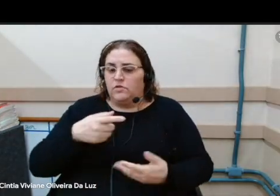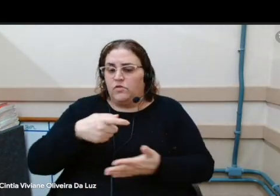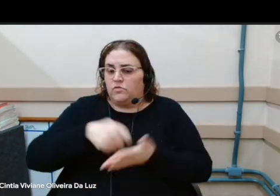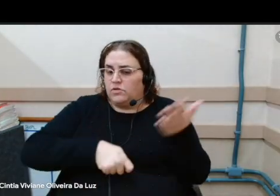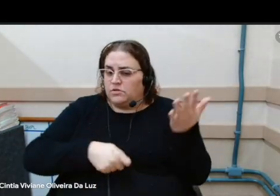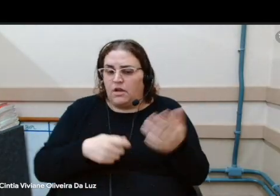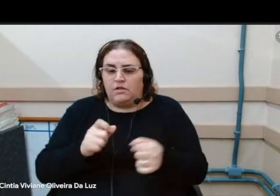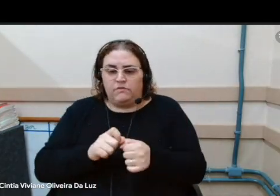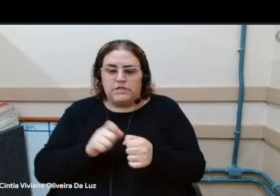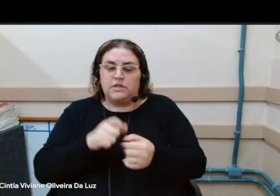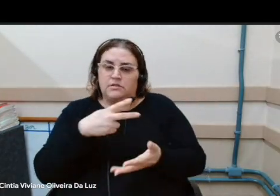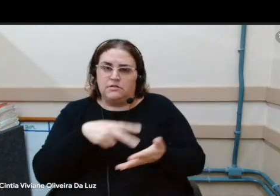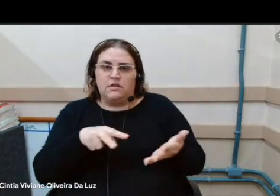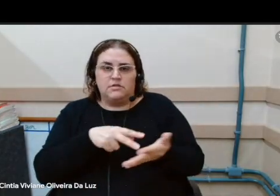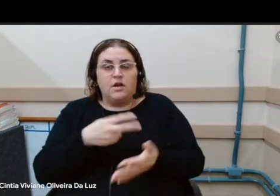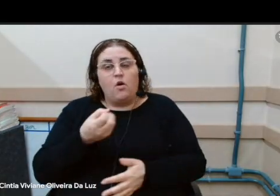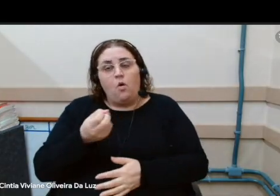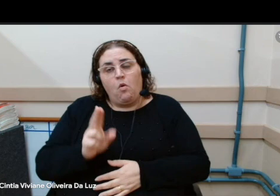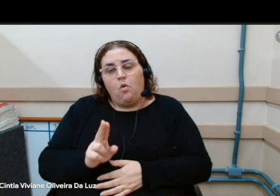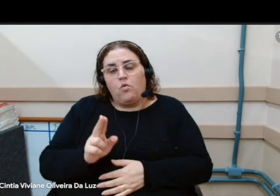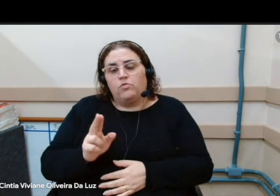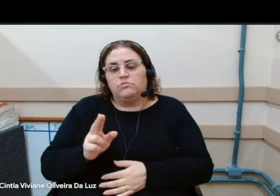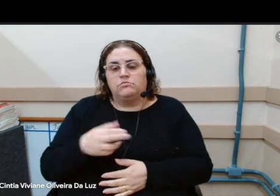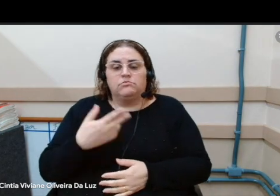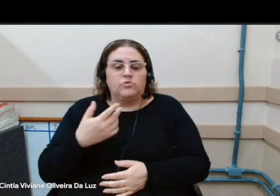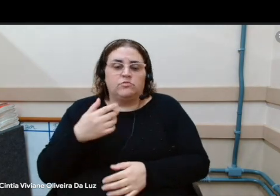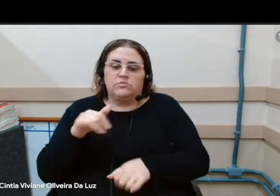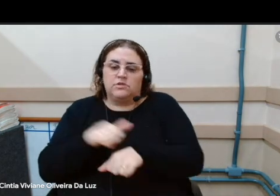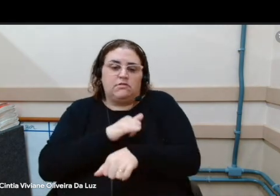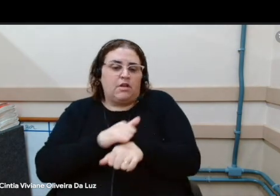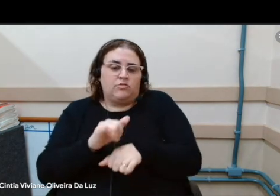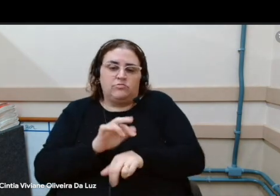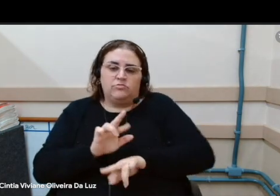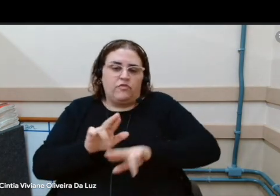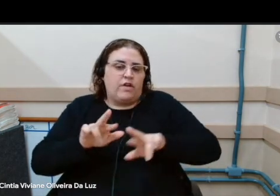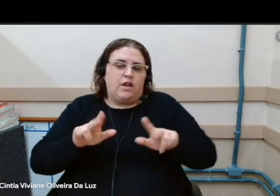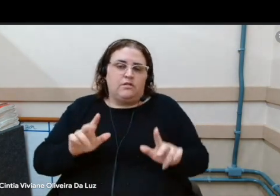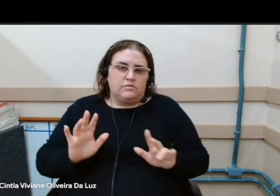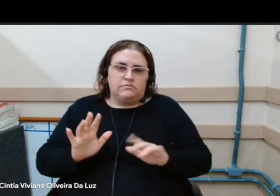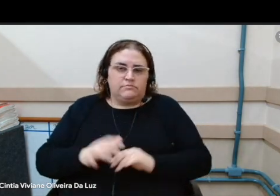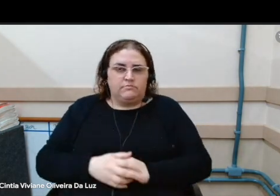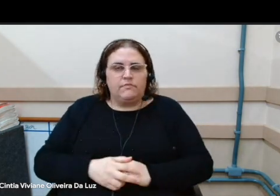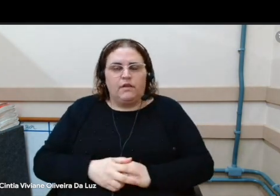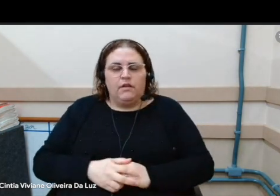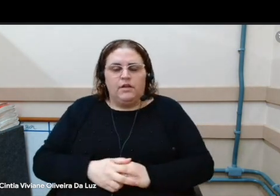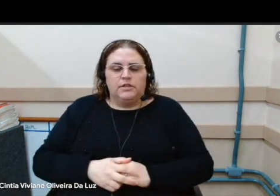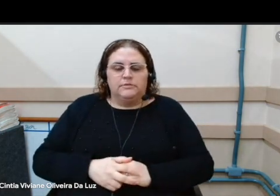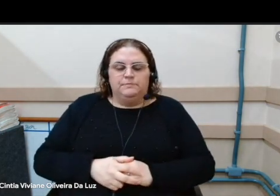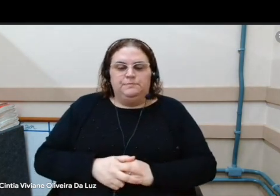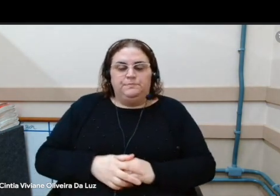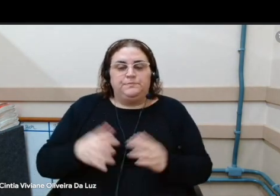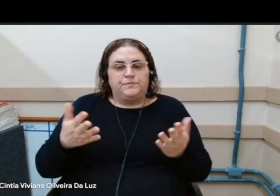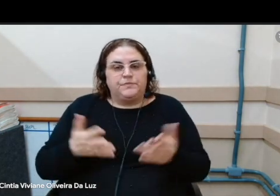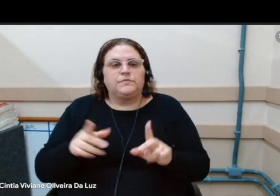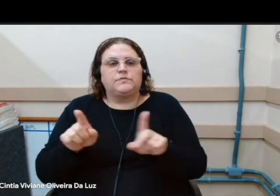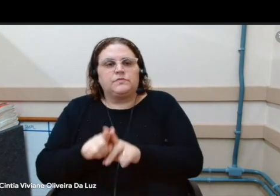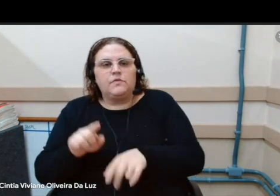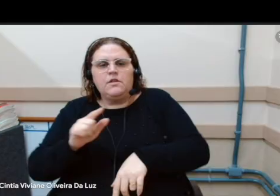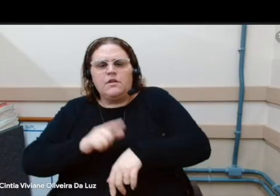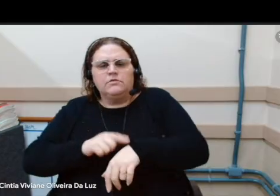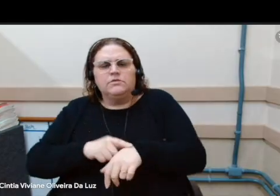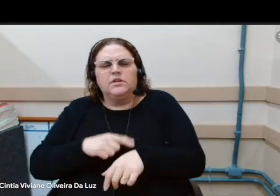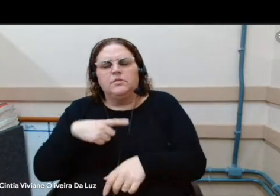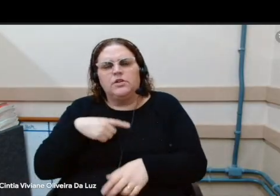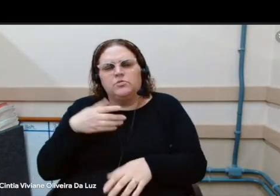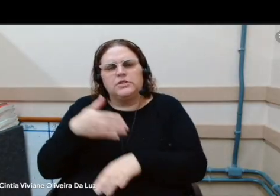dançar seja por estratégias diferenciadas inclusive agora recentemente eu tive numa banca da